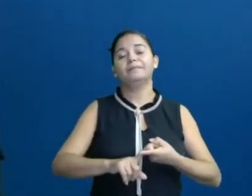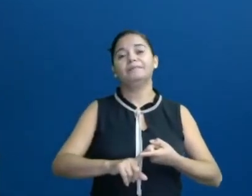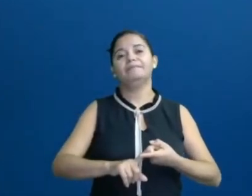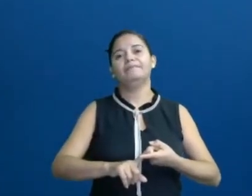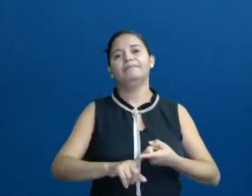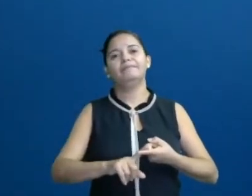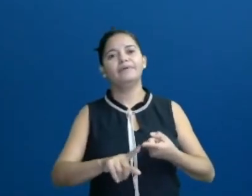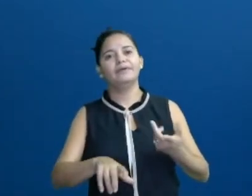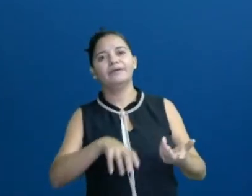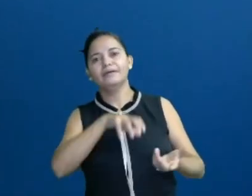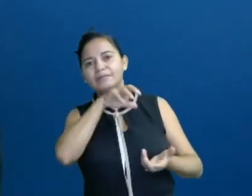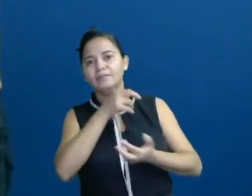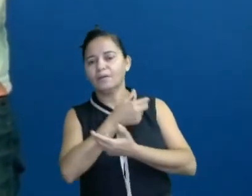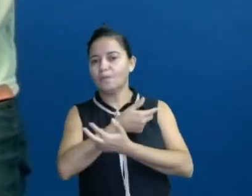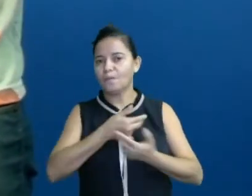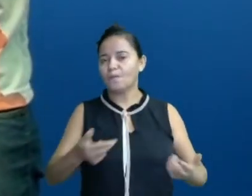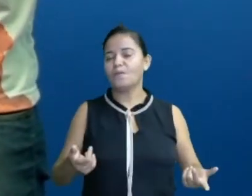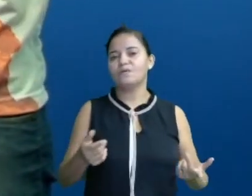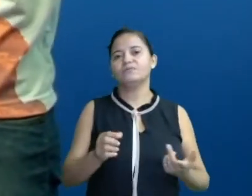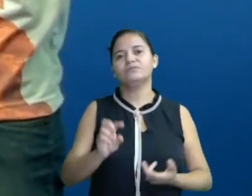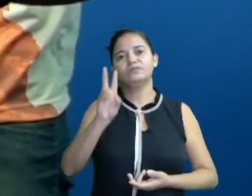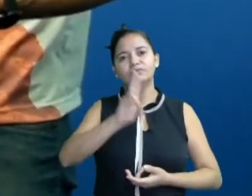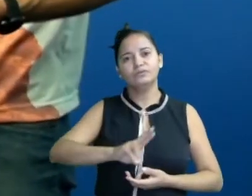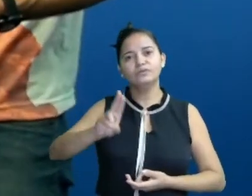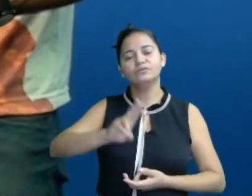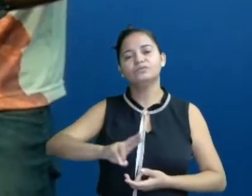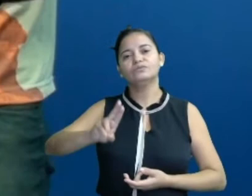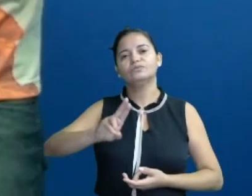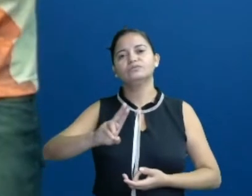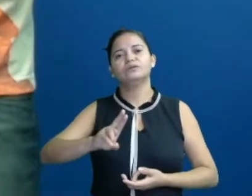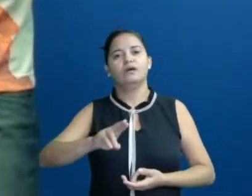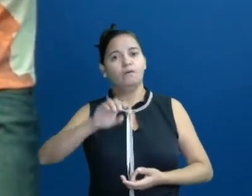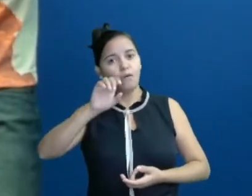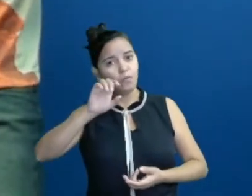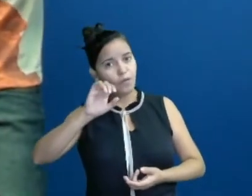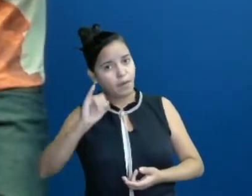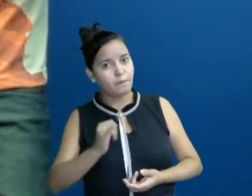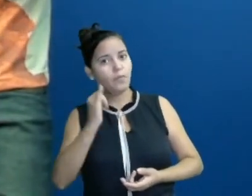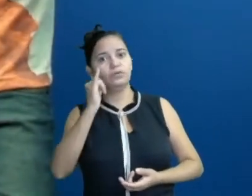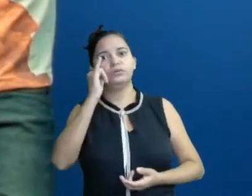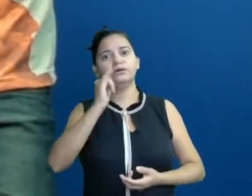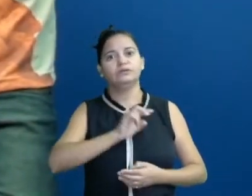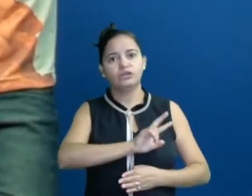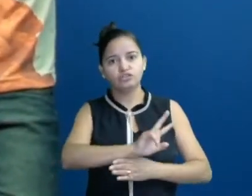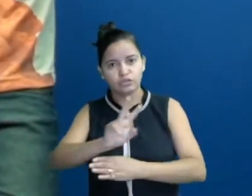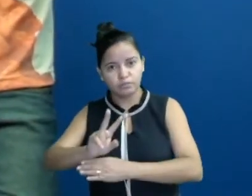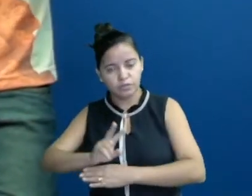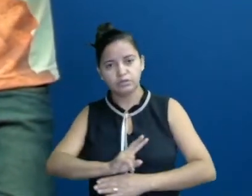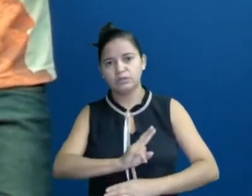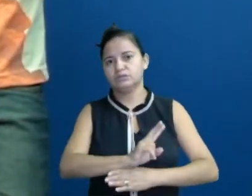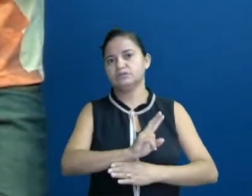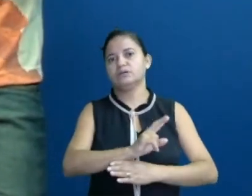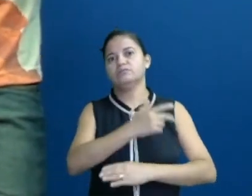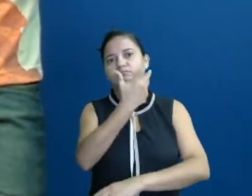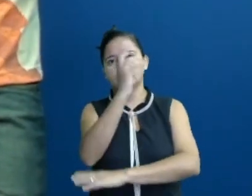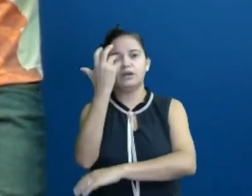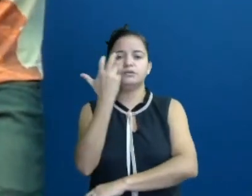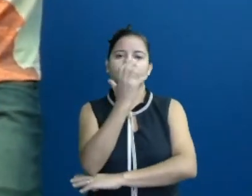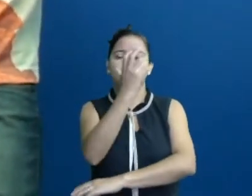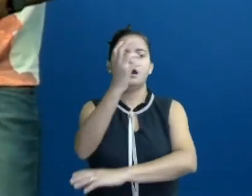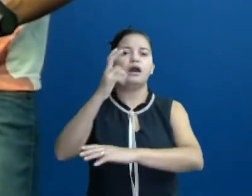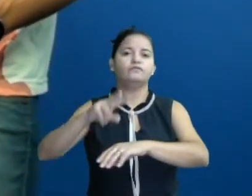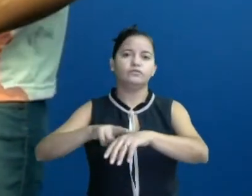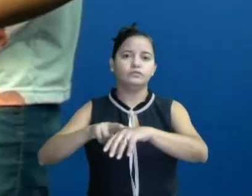mata ciliar. Portanto, percebam aí como é extremamente importante preservarmos as matas ciliares, né, no entorno